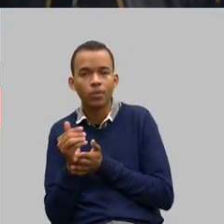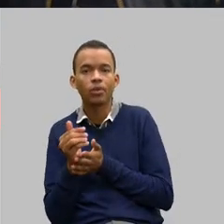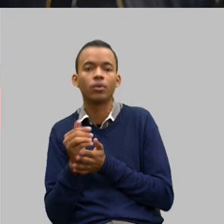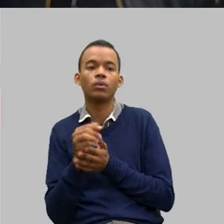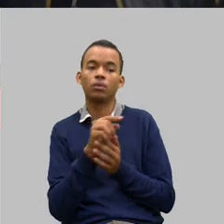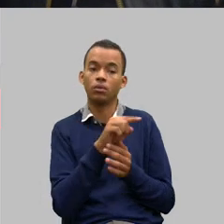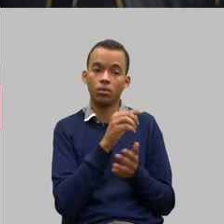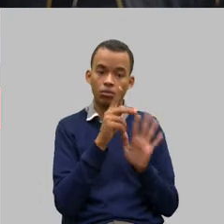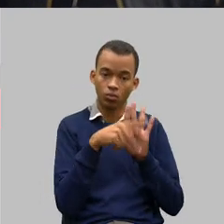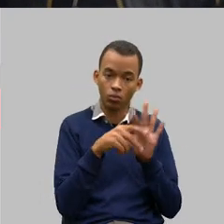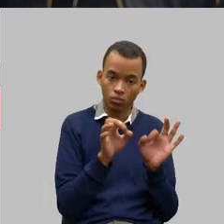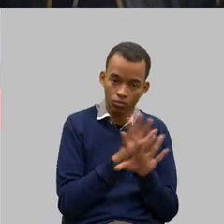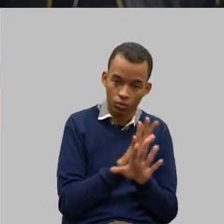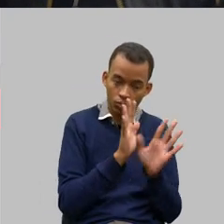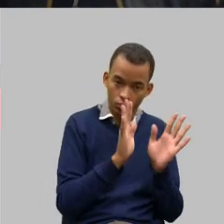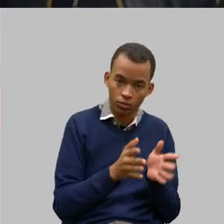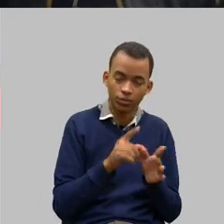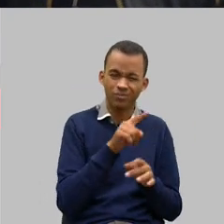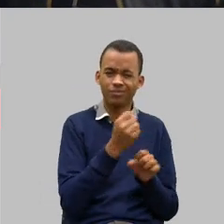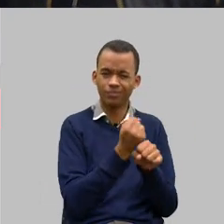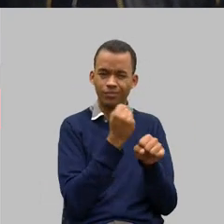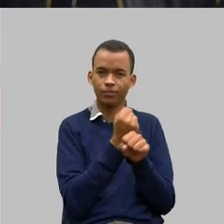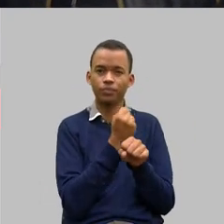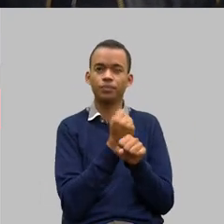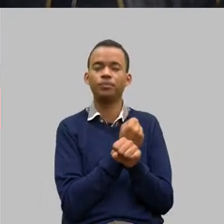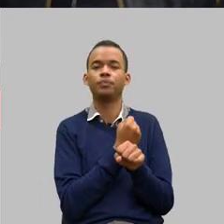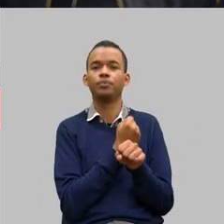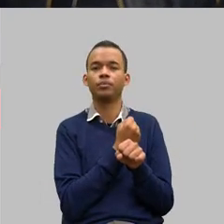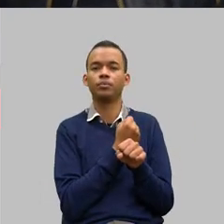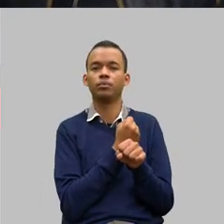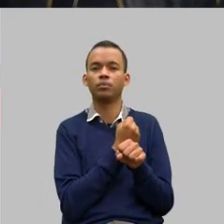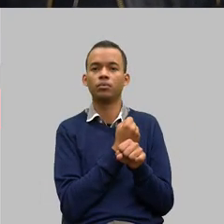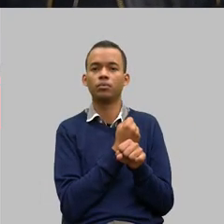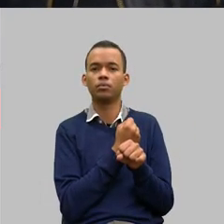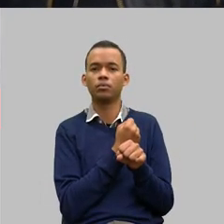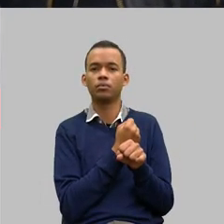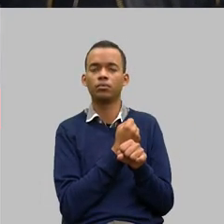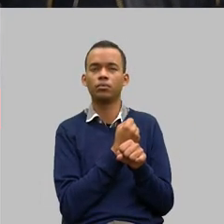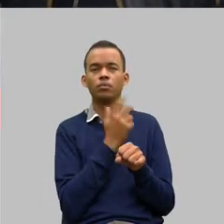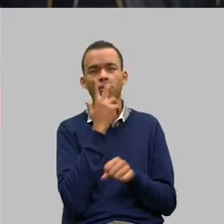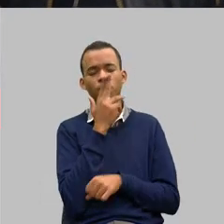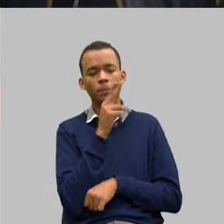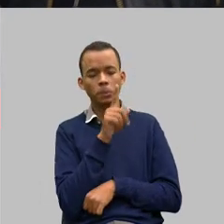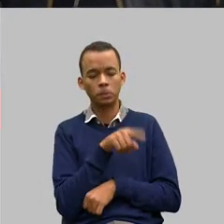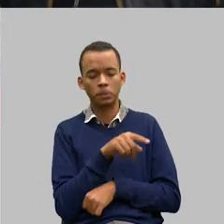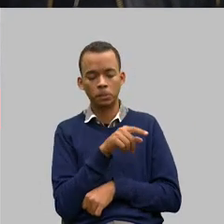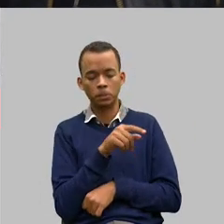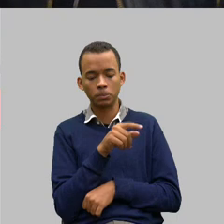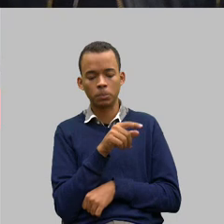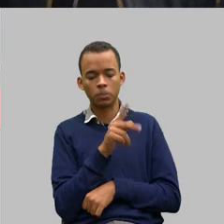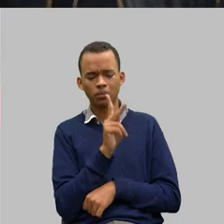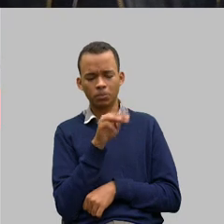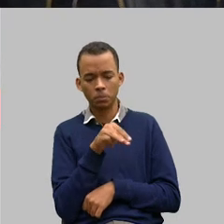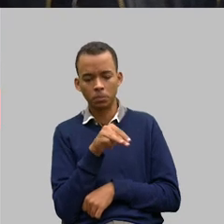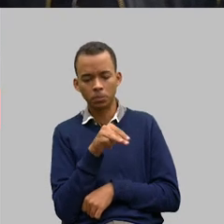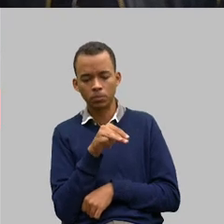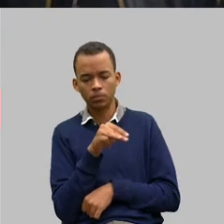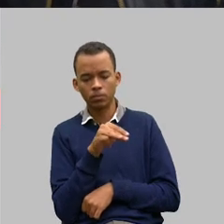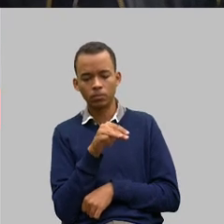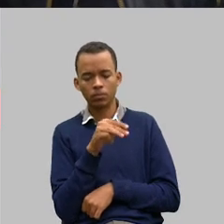pronto dessa essa obra ali de São 20 se eu não me engano